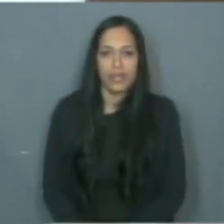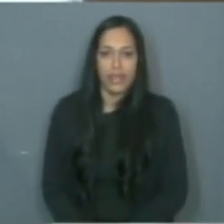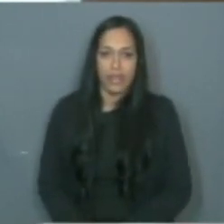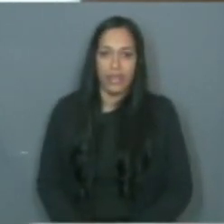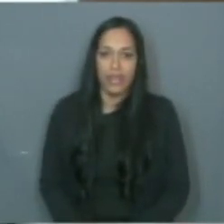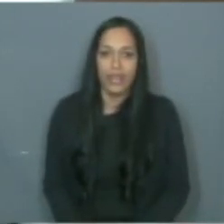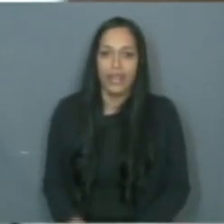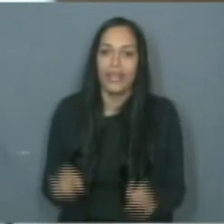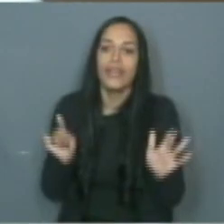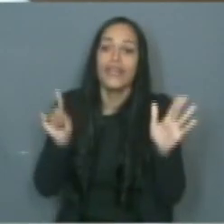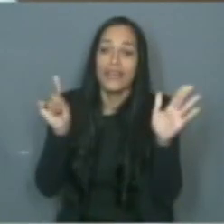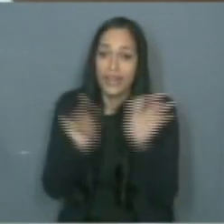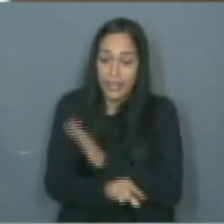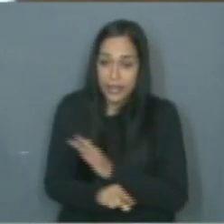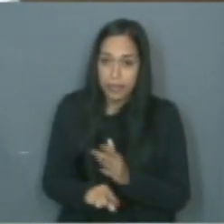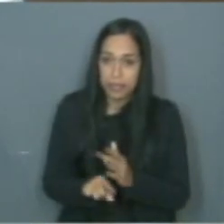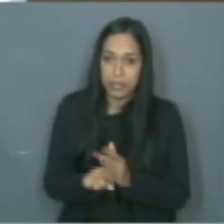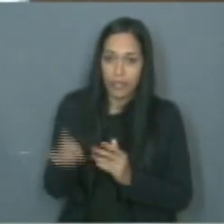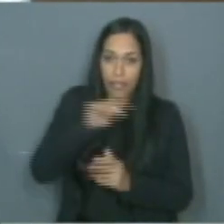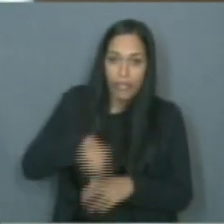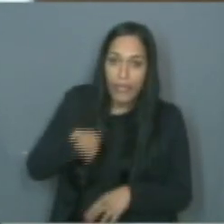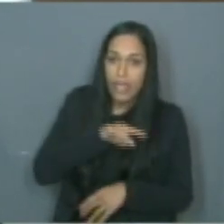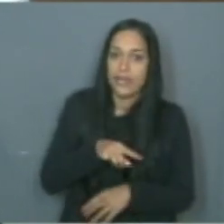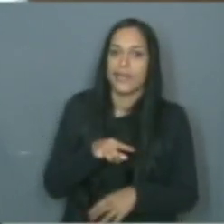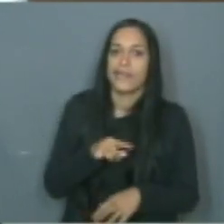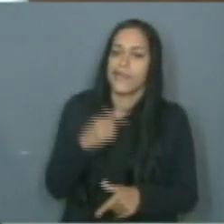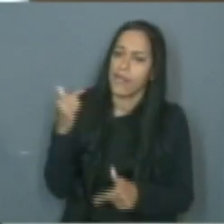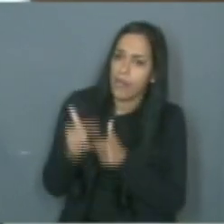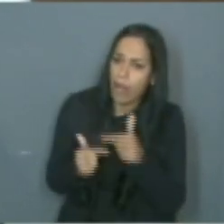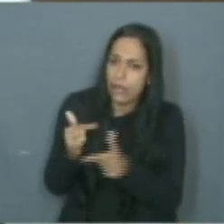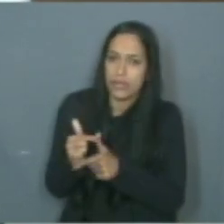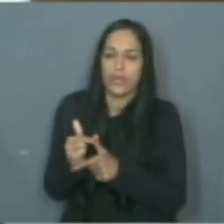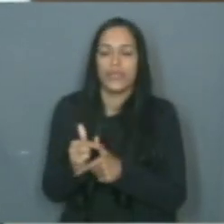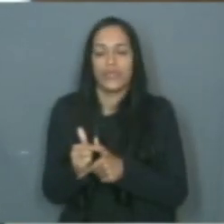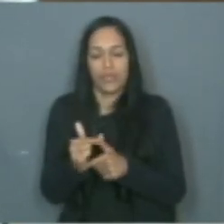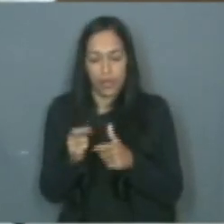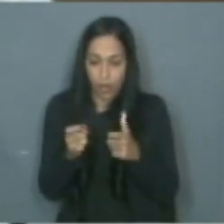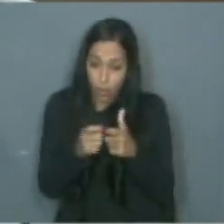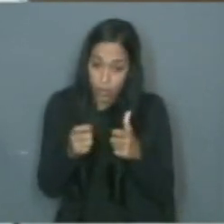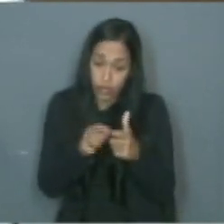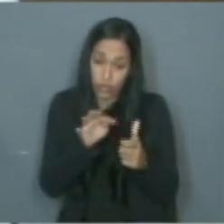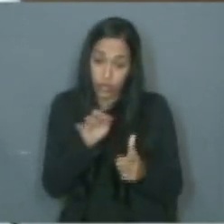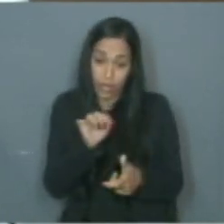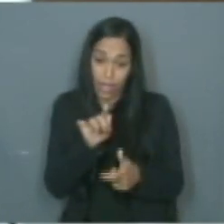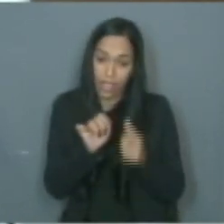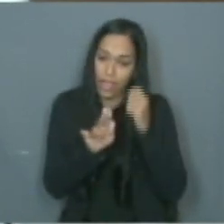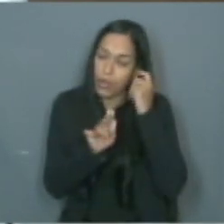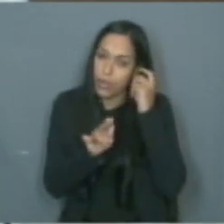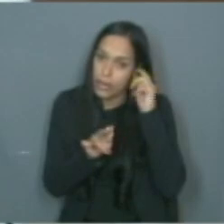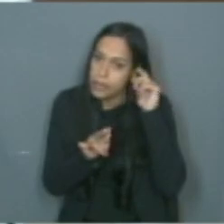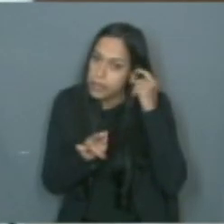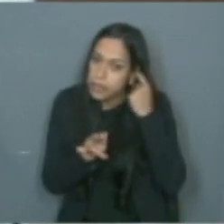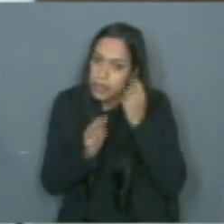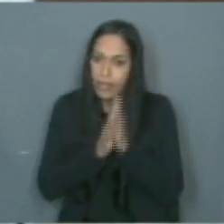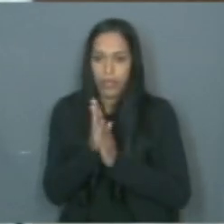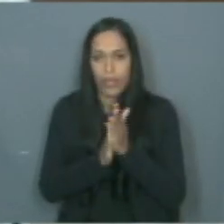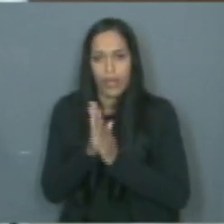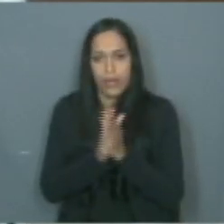Aí eu pergunto, tirando essas ações, doutor Tadeu Calheiros, qual é a eficácia de uma